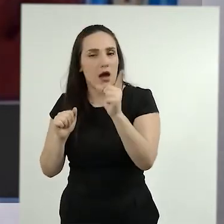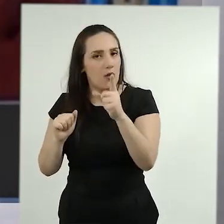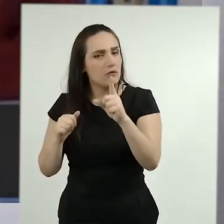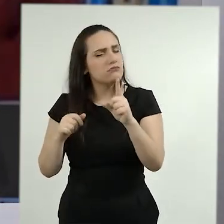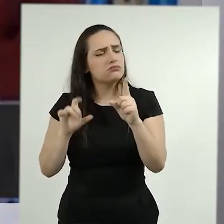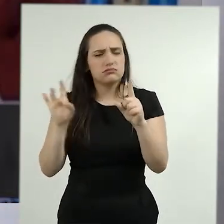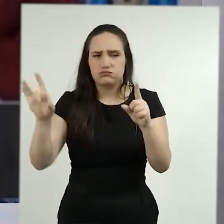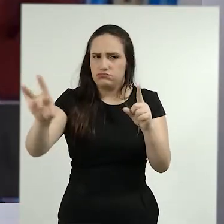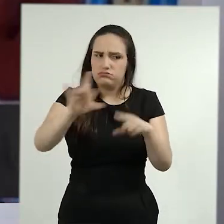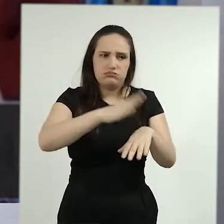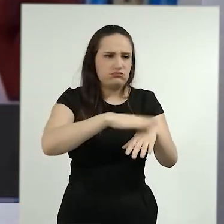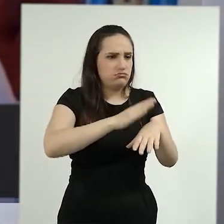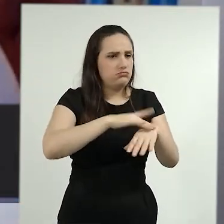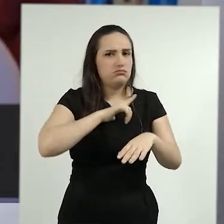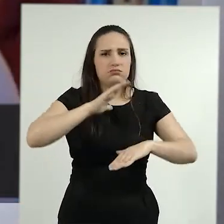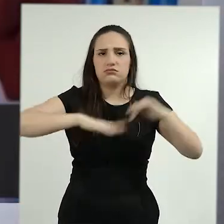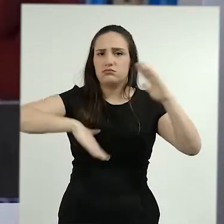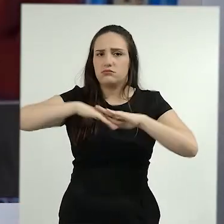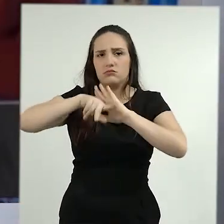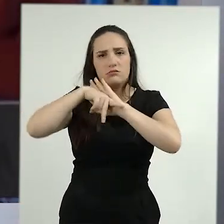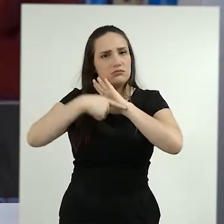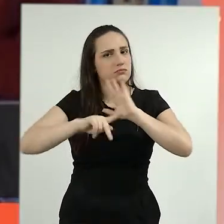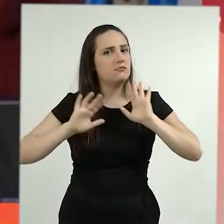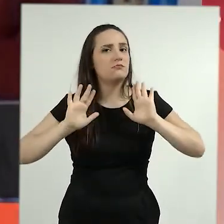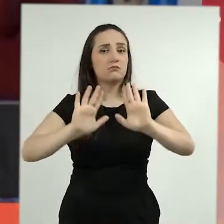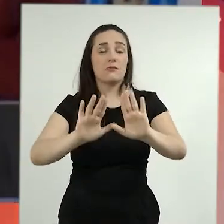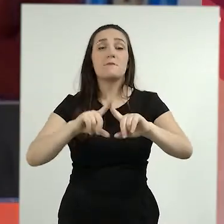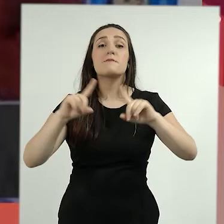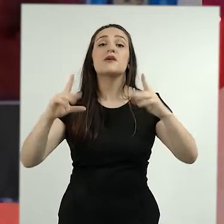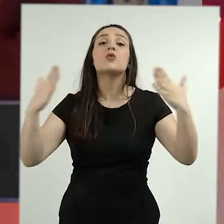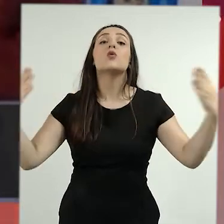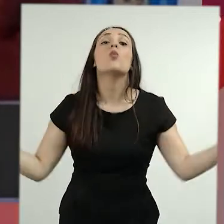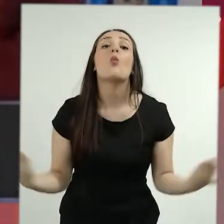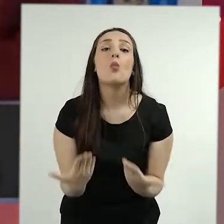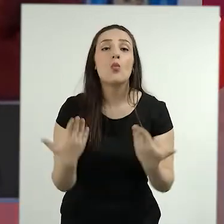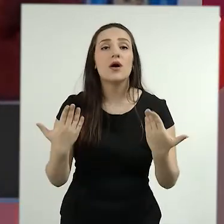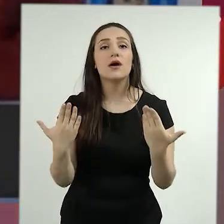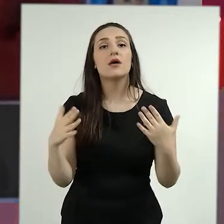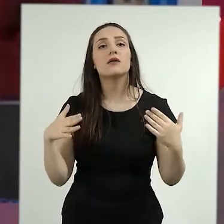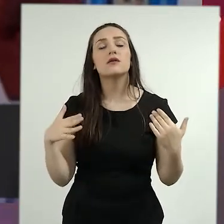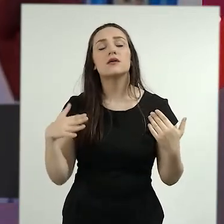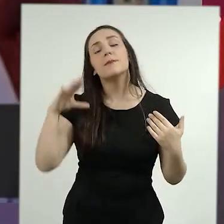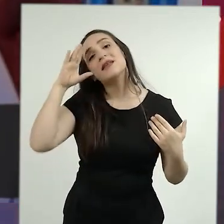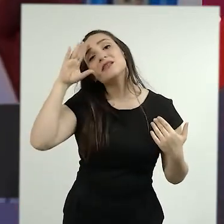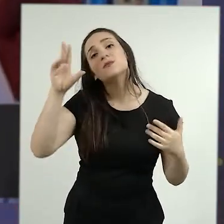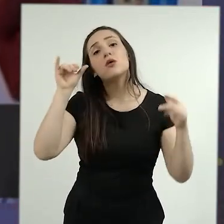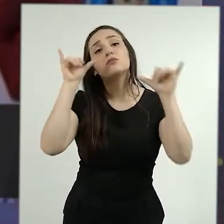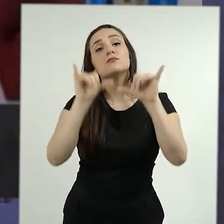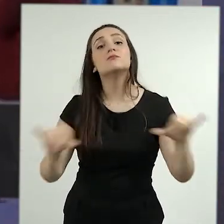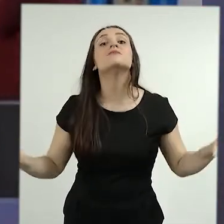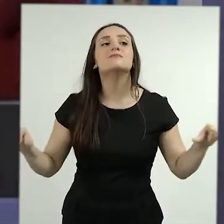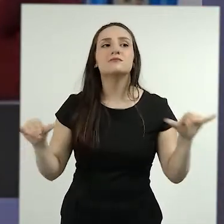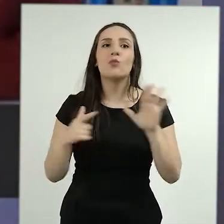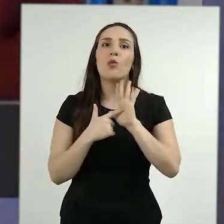sua profissão, mas a ideia principal da nossa mensagem com relação a isso é não só mostrar um pouco mais da nossa fauna,